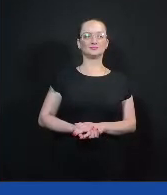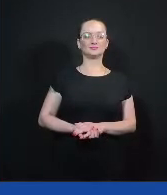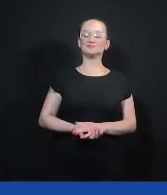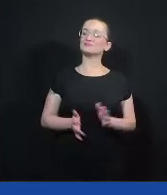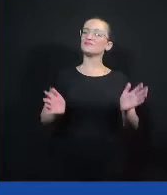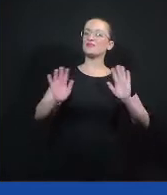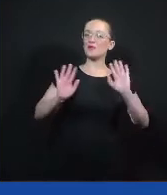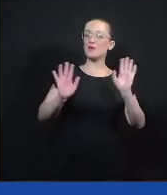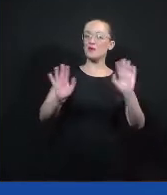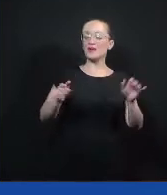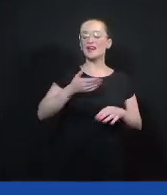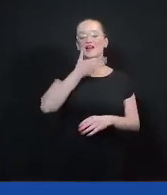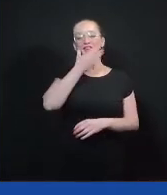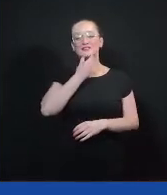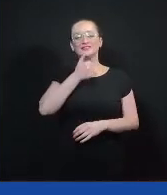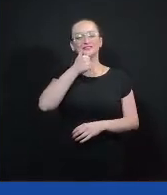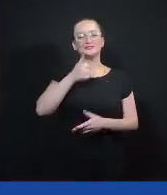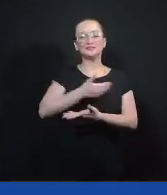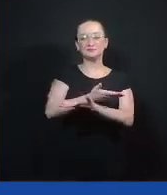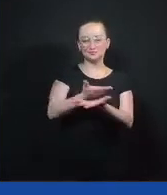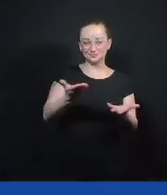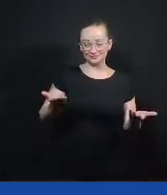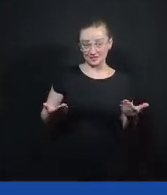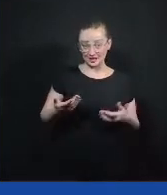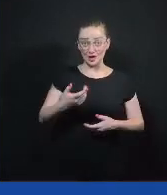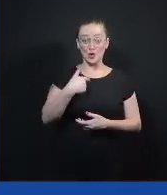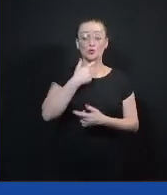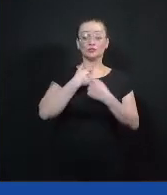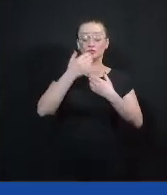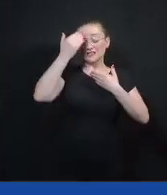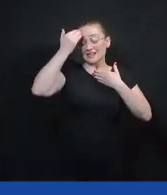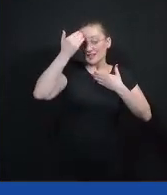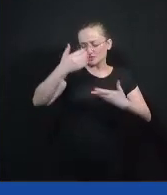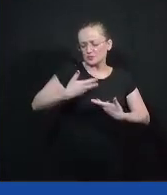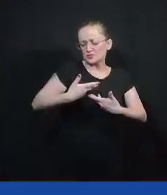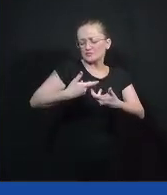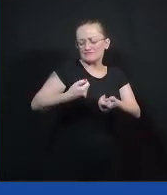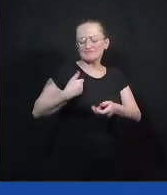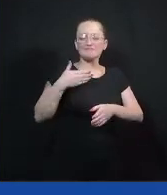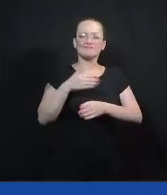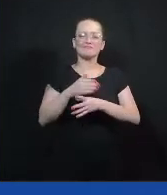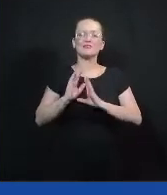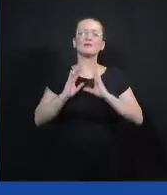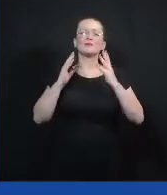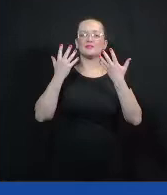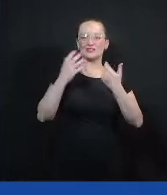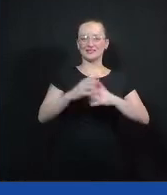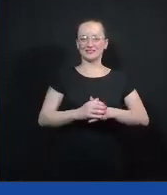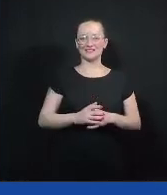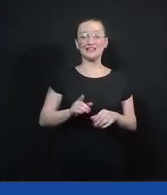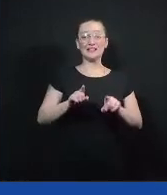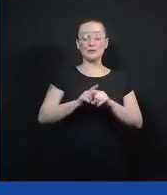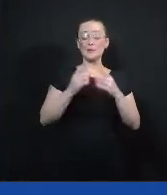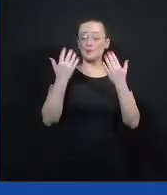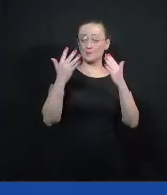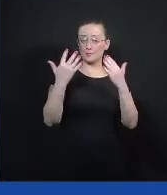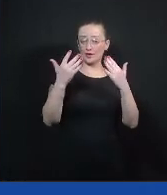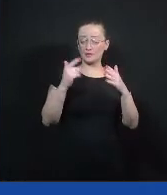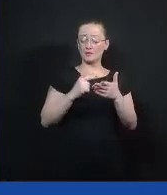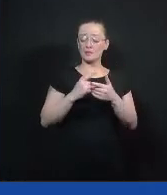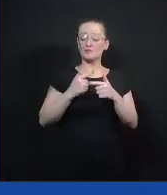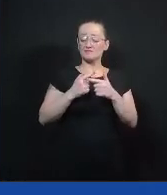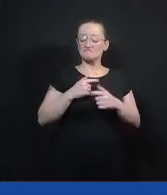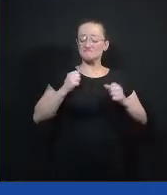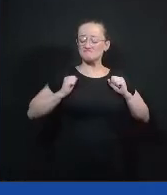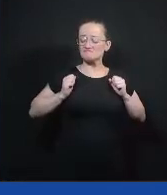Olá a todos e todas. Eu queria agradecer o convite para participar desse evento e também parabenizar pela iniciativa